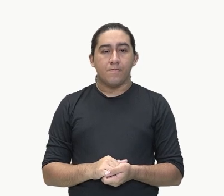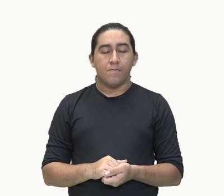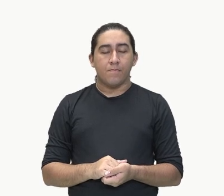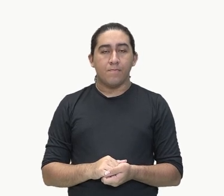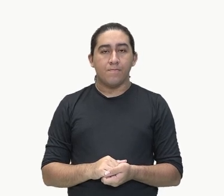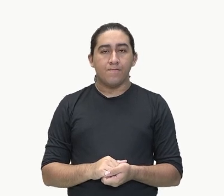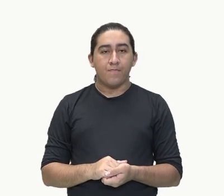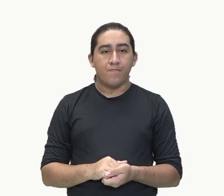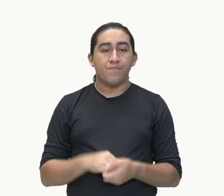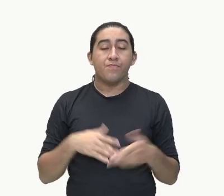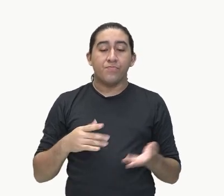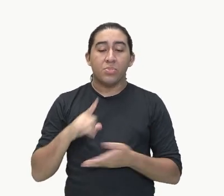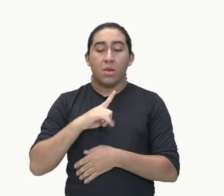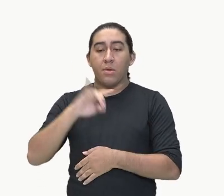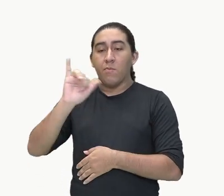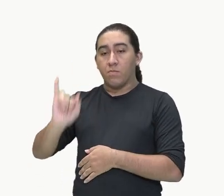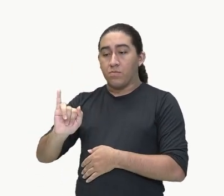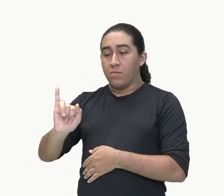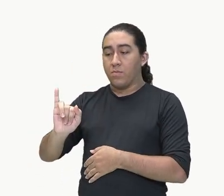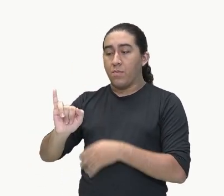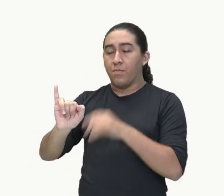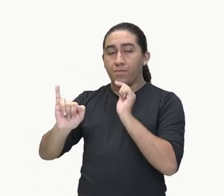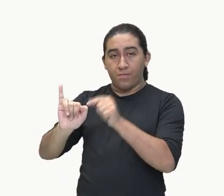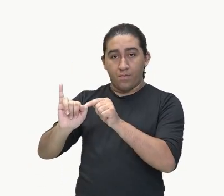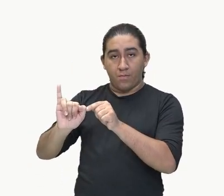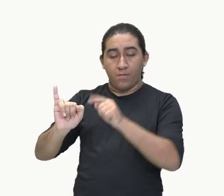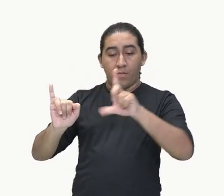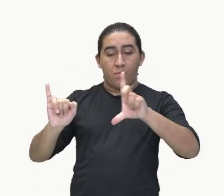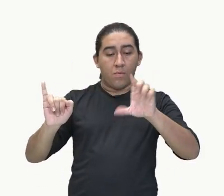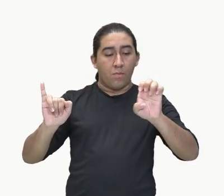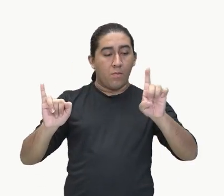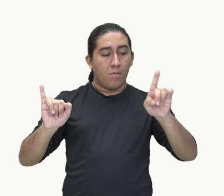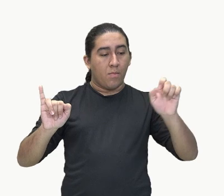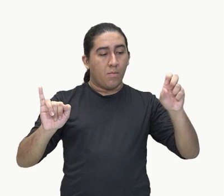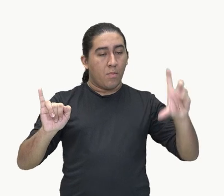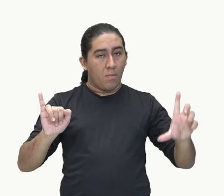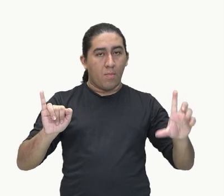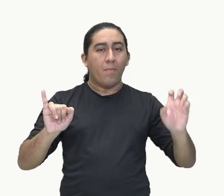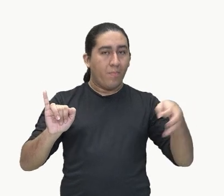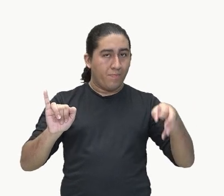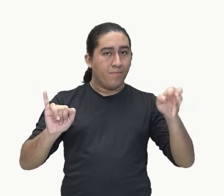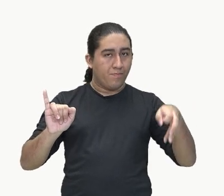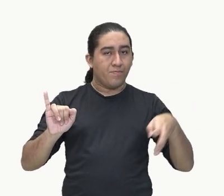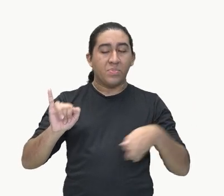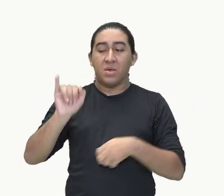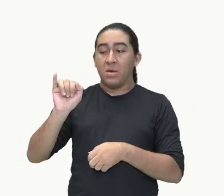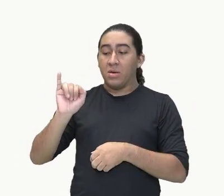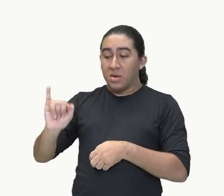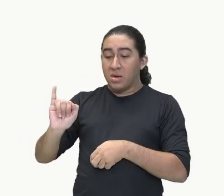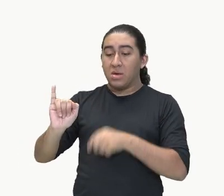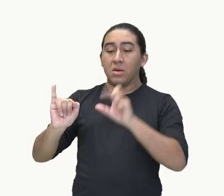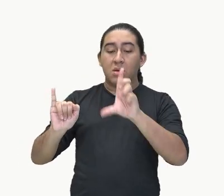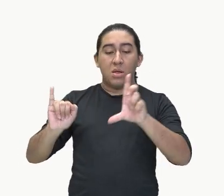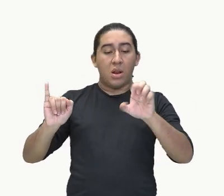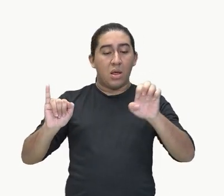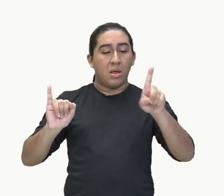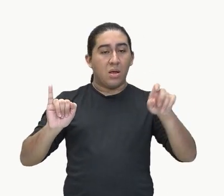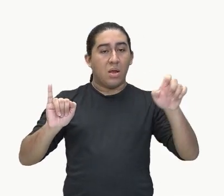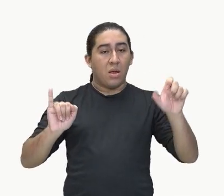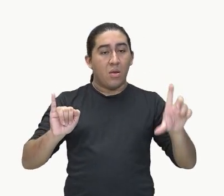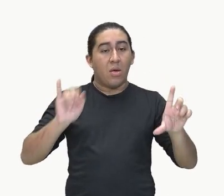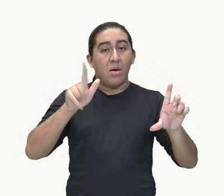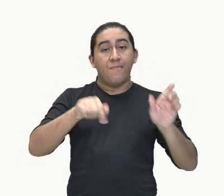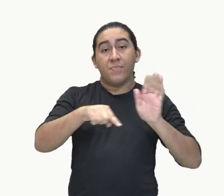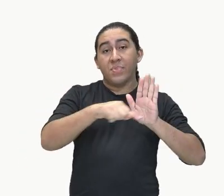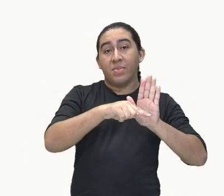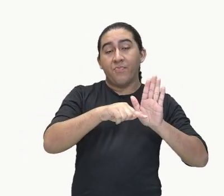Eu tenho legal, ilegal, uma coisa legal, uma coisa boa, ilegal já é uma coisa negativa, né? O que